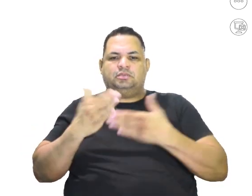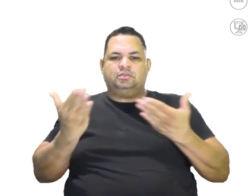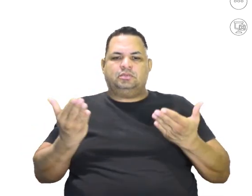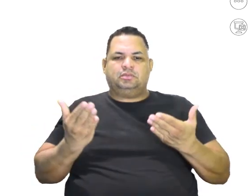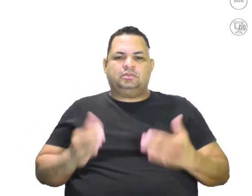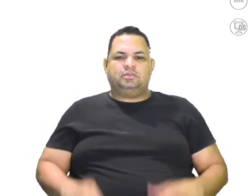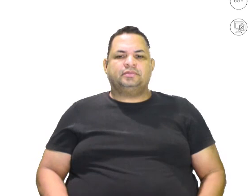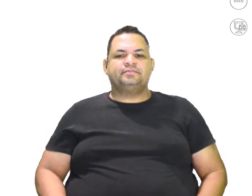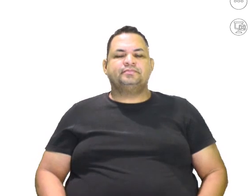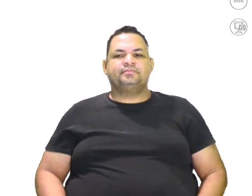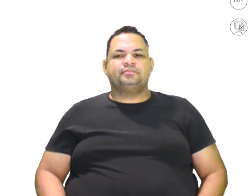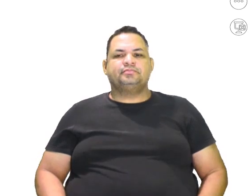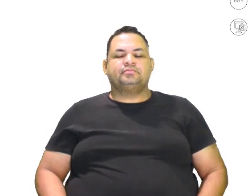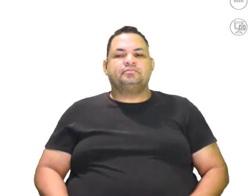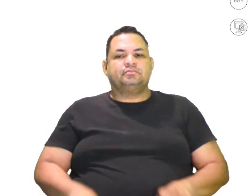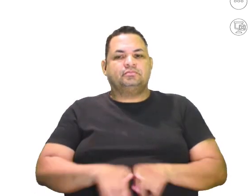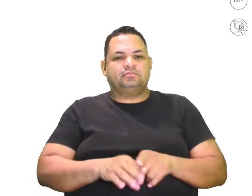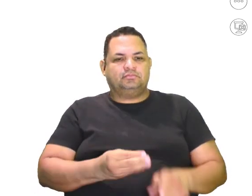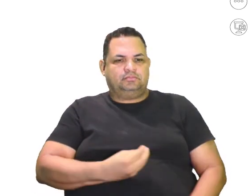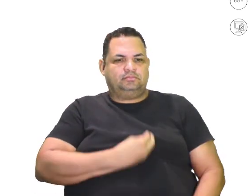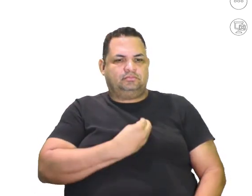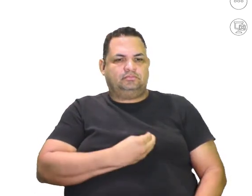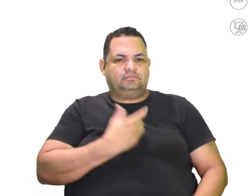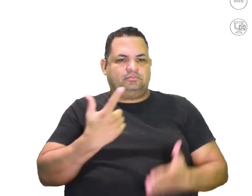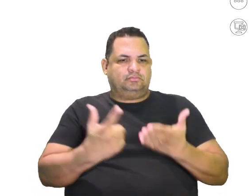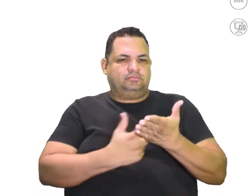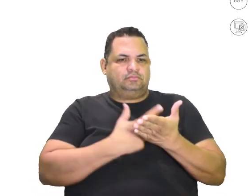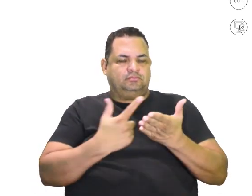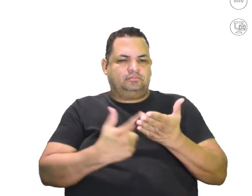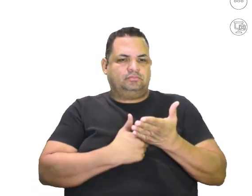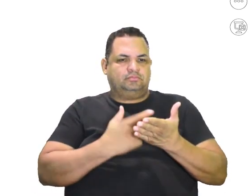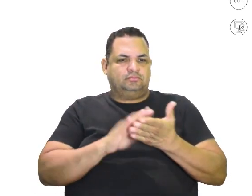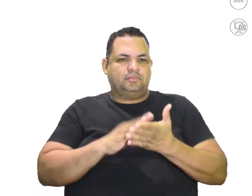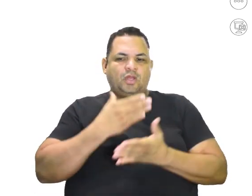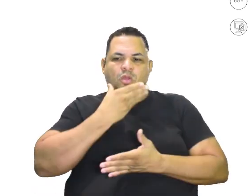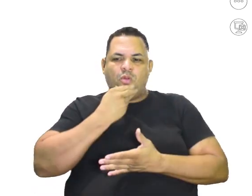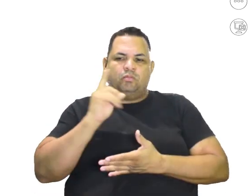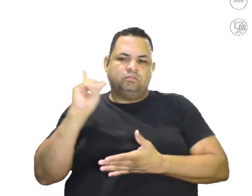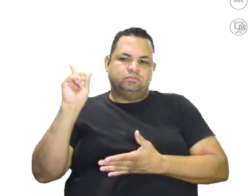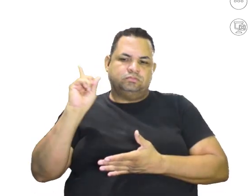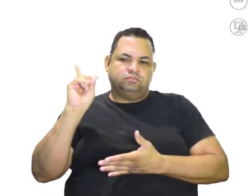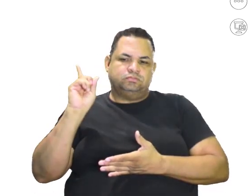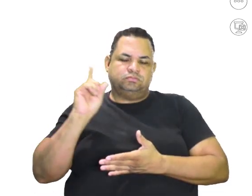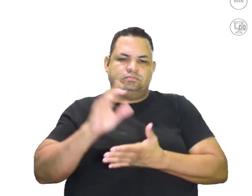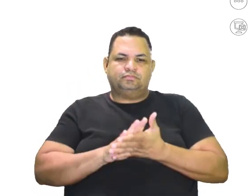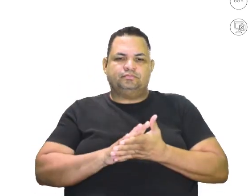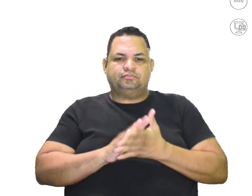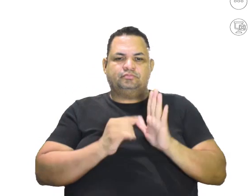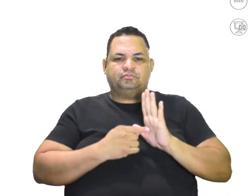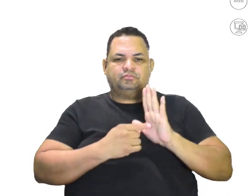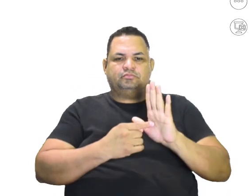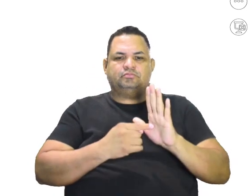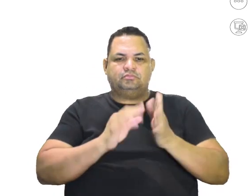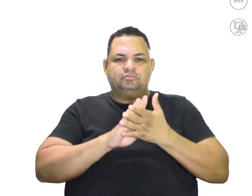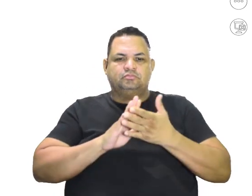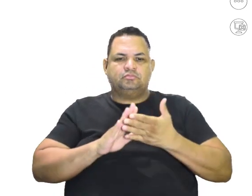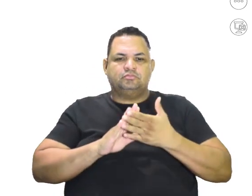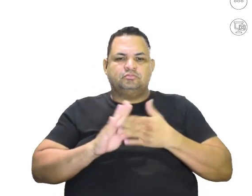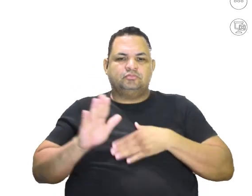Aires, né, estão presentes na obra do Machado de Assis, onde ele destaca